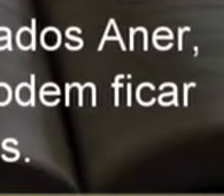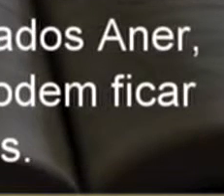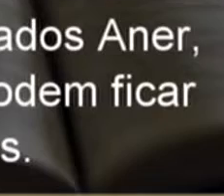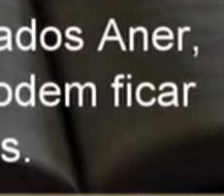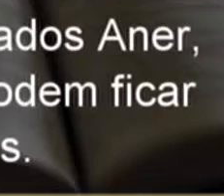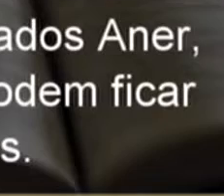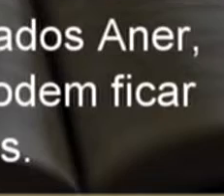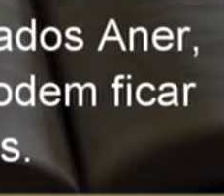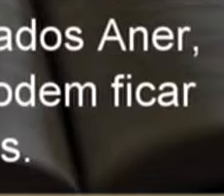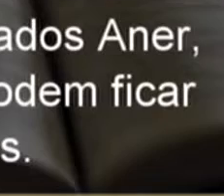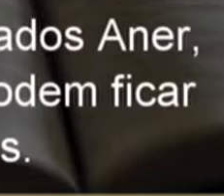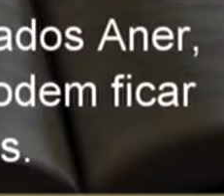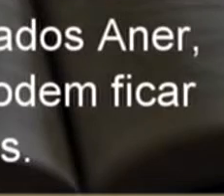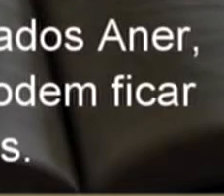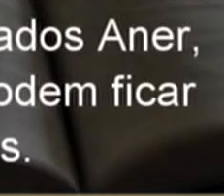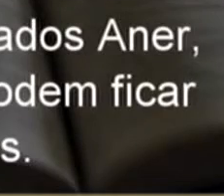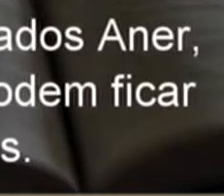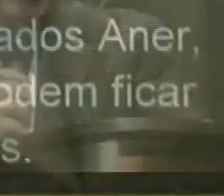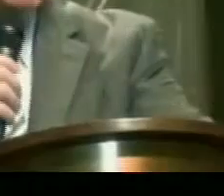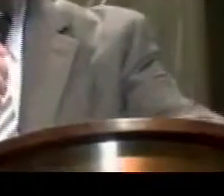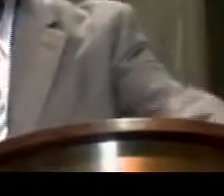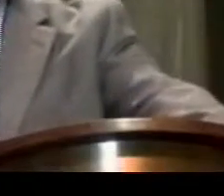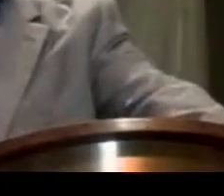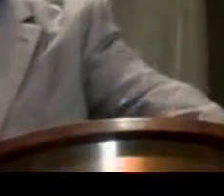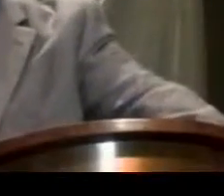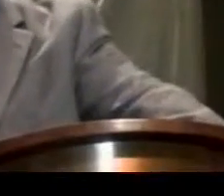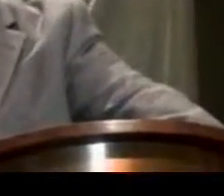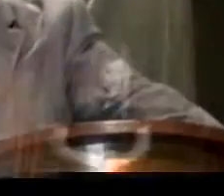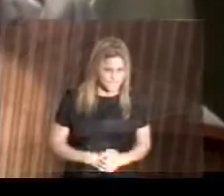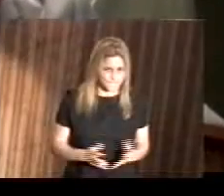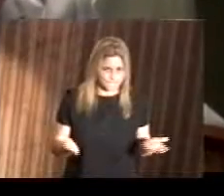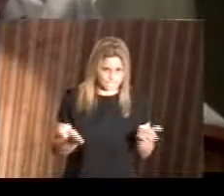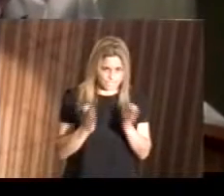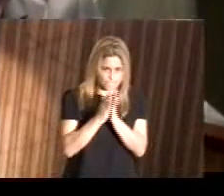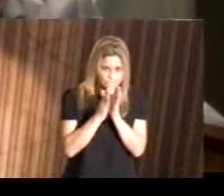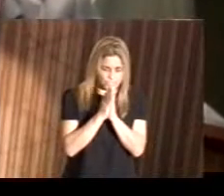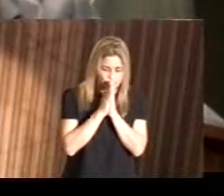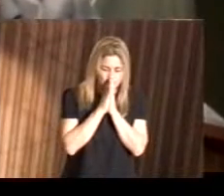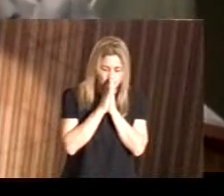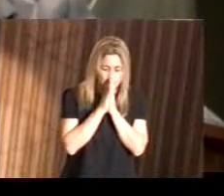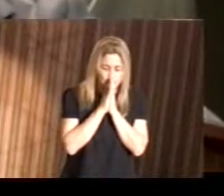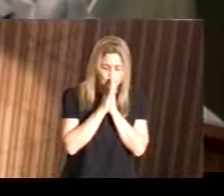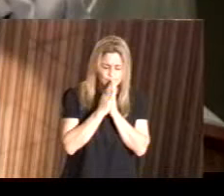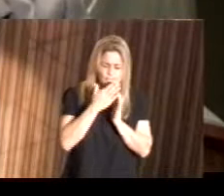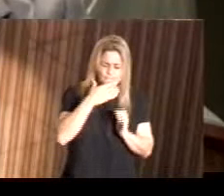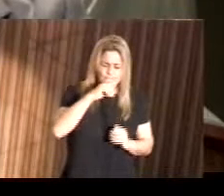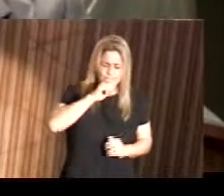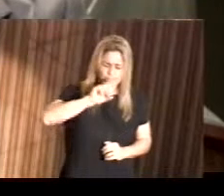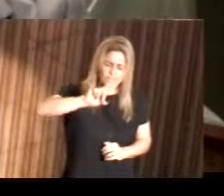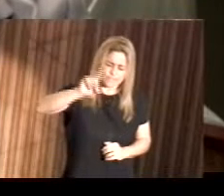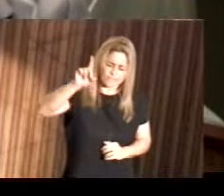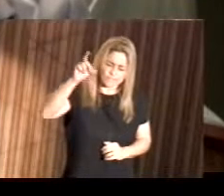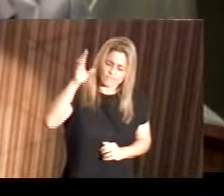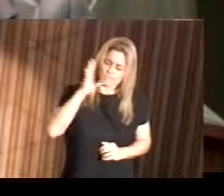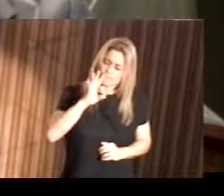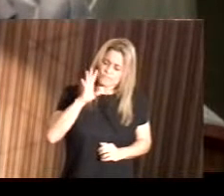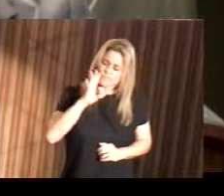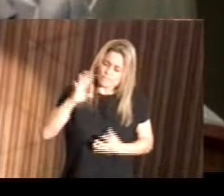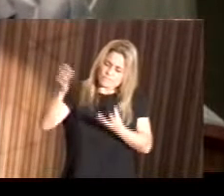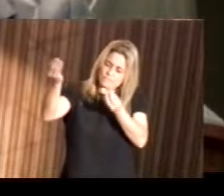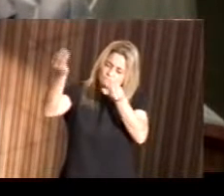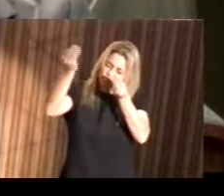Manre, podem ficar com a parte deles. Vamos orar a Deus. Pai querido, dá-nos a tua